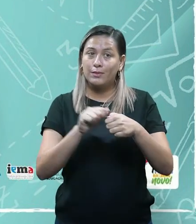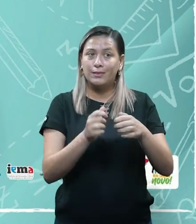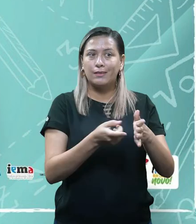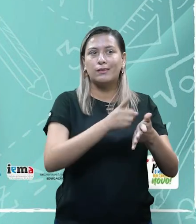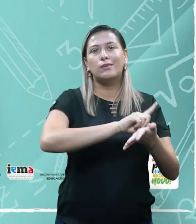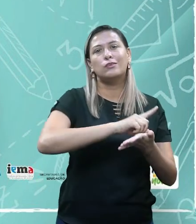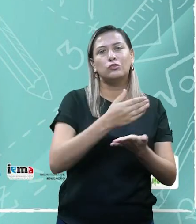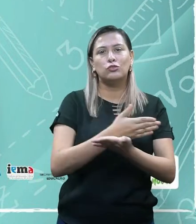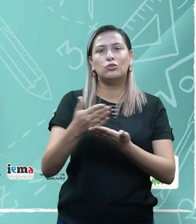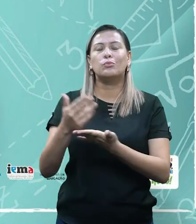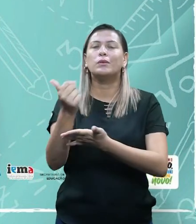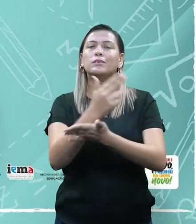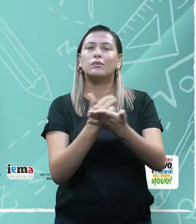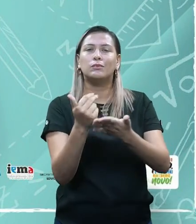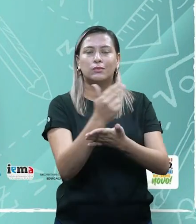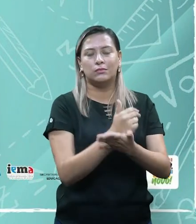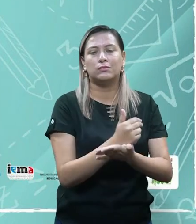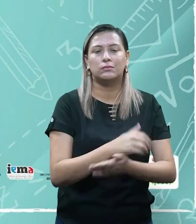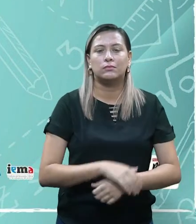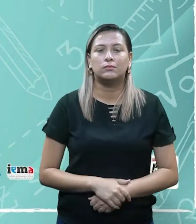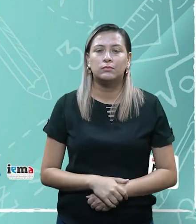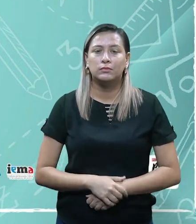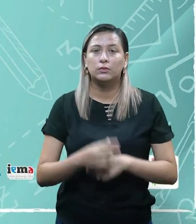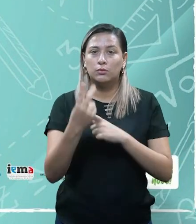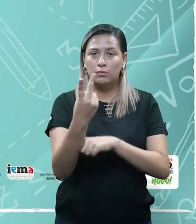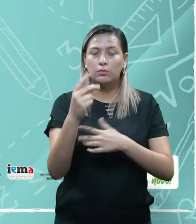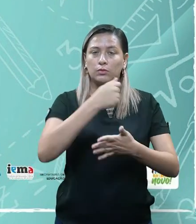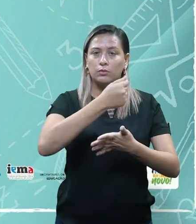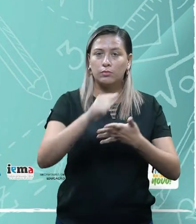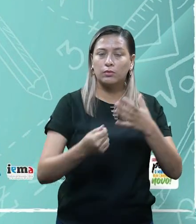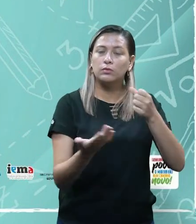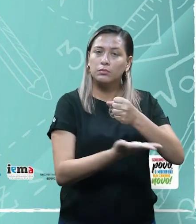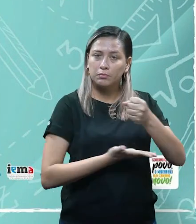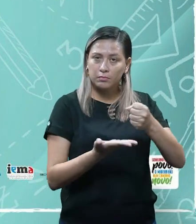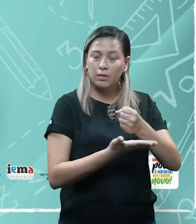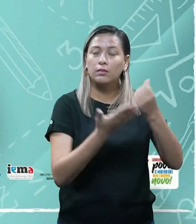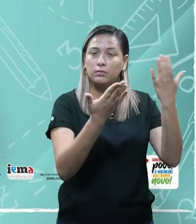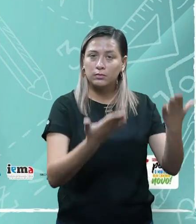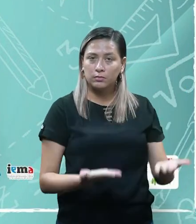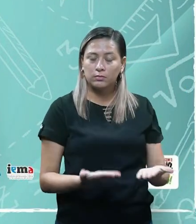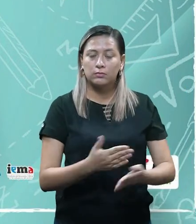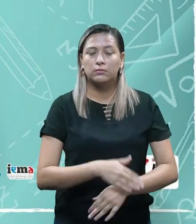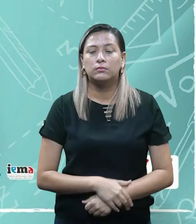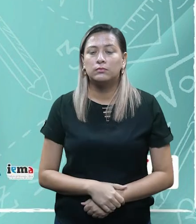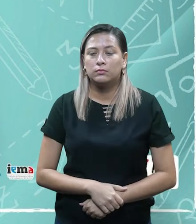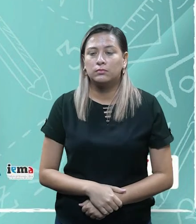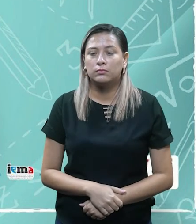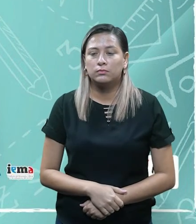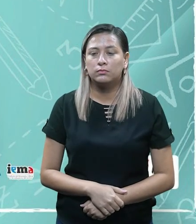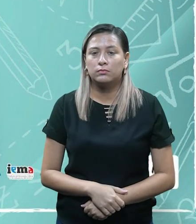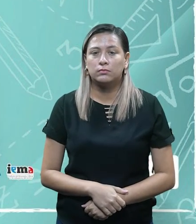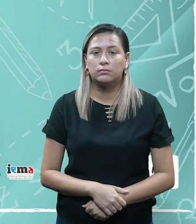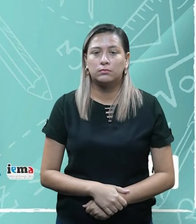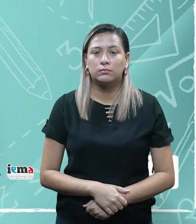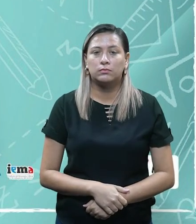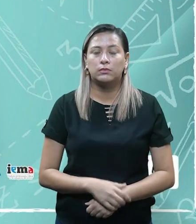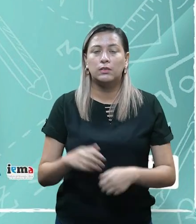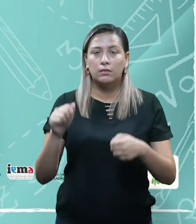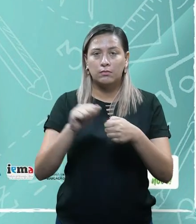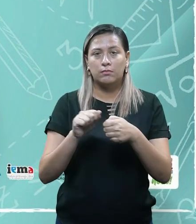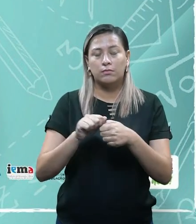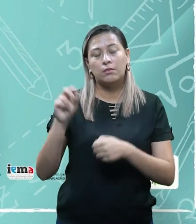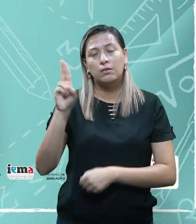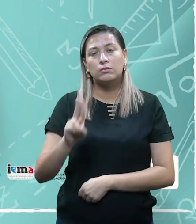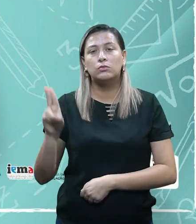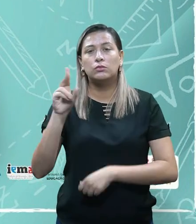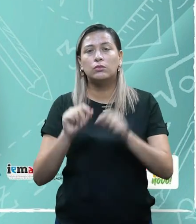tá? É como eu falei, as duas configurações básicas são essas, dos pontos de OSNAP, que você faz pela barra de rodapé, e as leias que nós